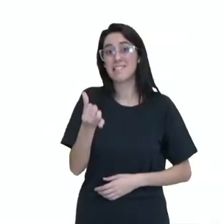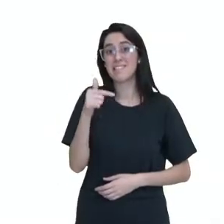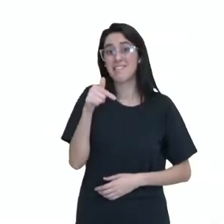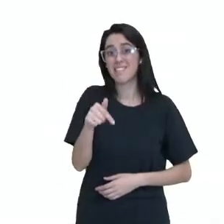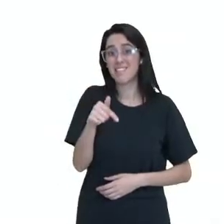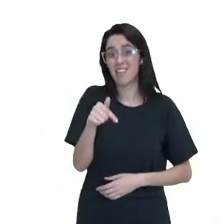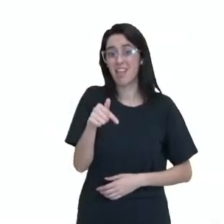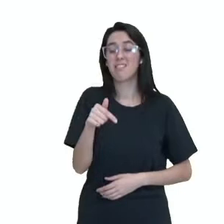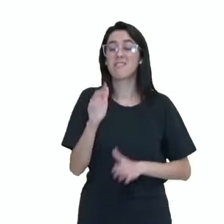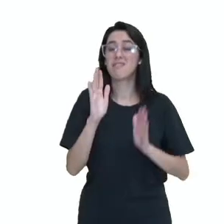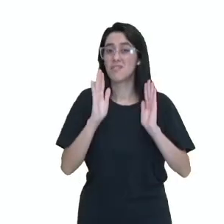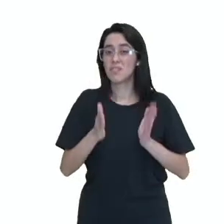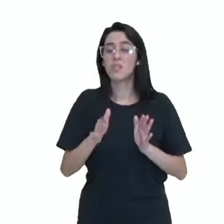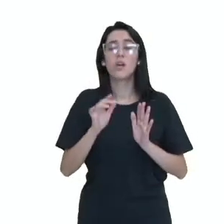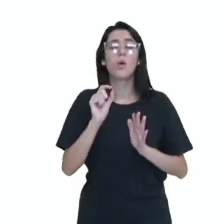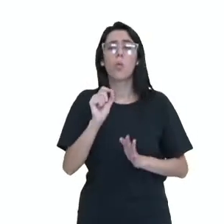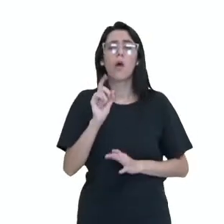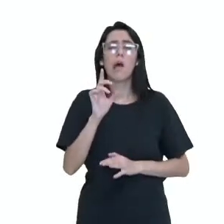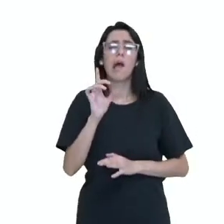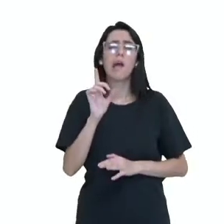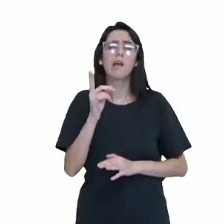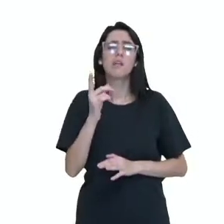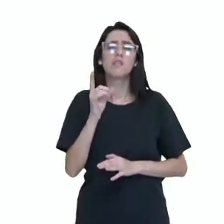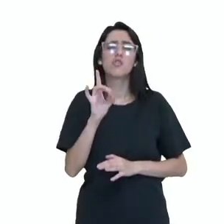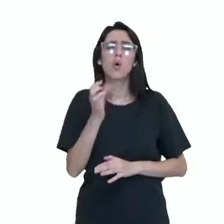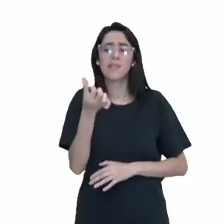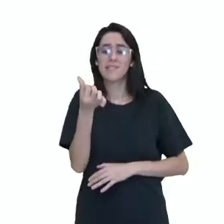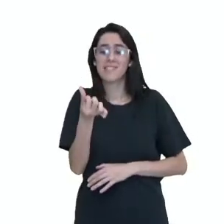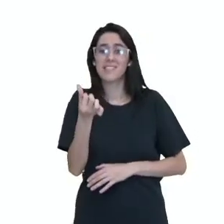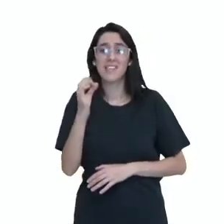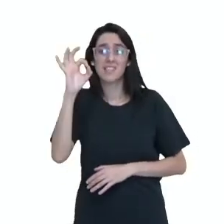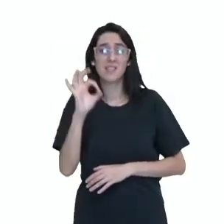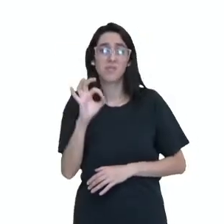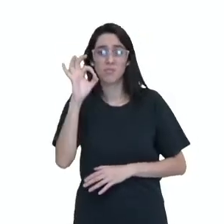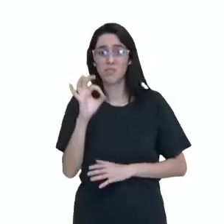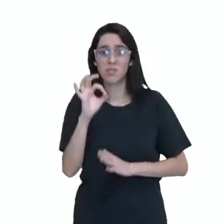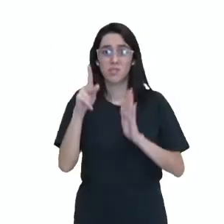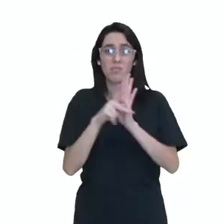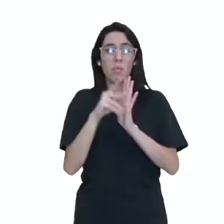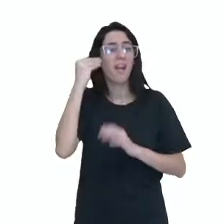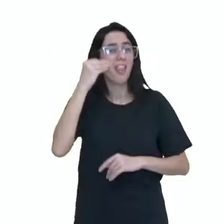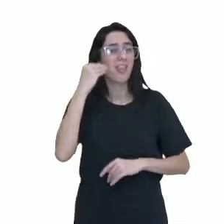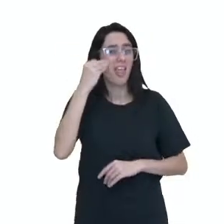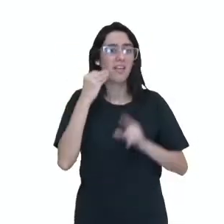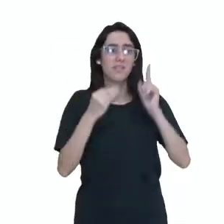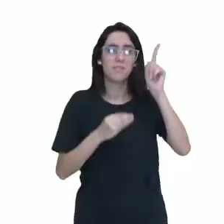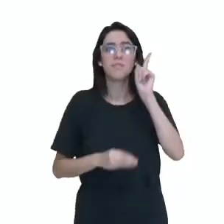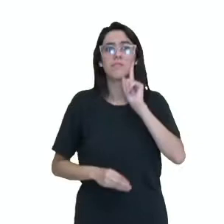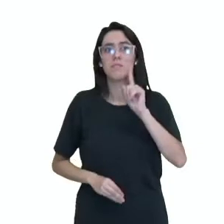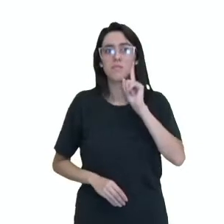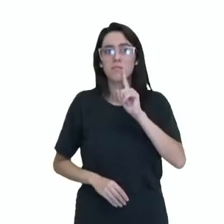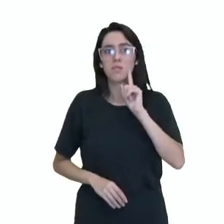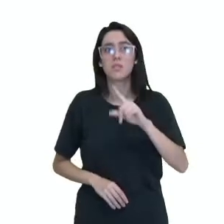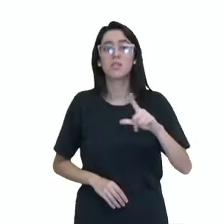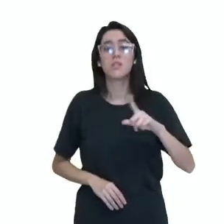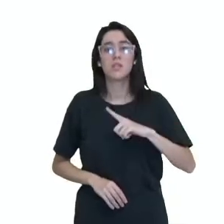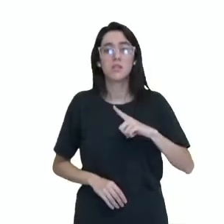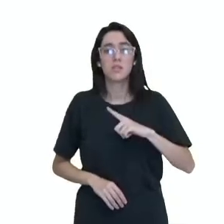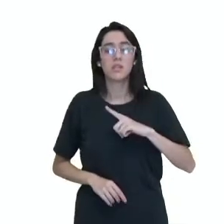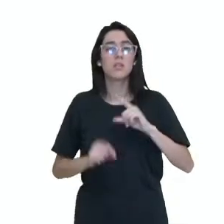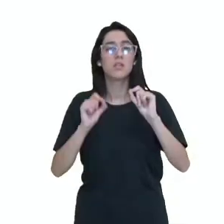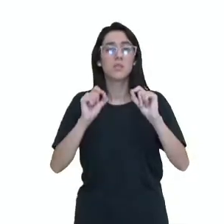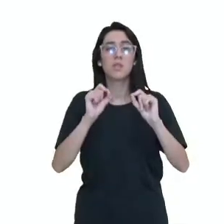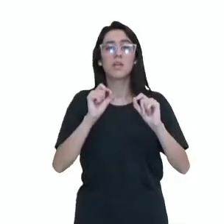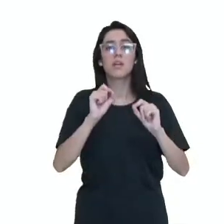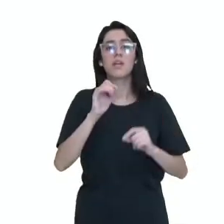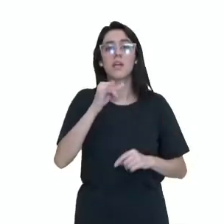representam apenas 6% do total de testes realizados pelos Estados Unidos. Elas liberaram mais da metade da